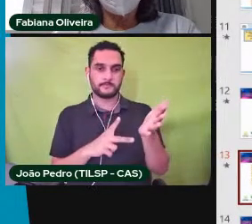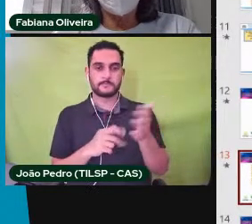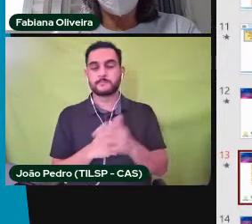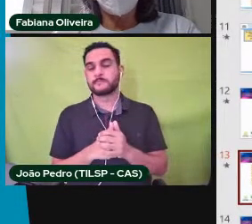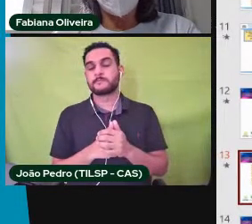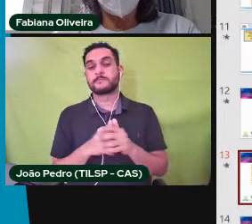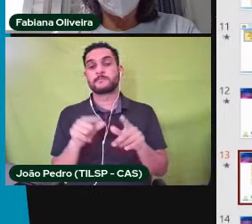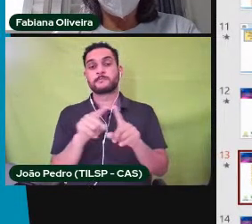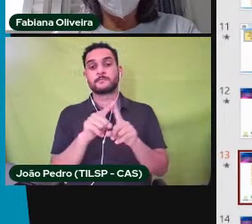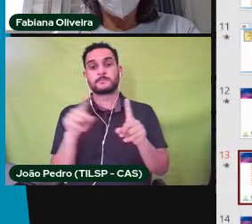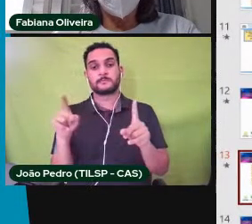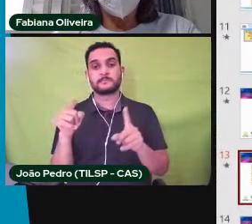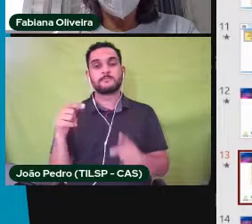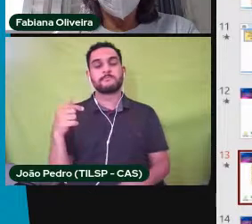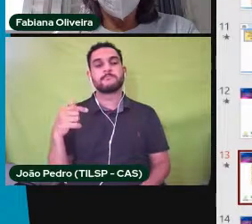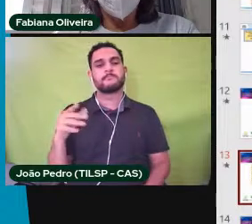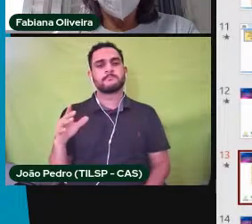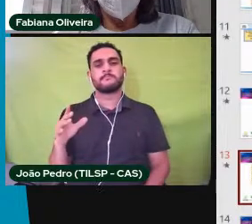uma inspiração para agir.